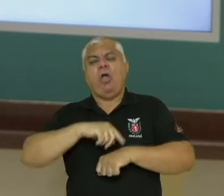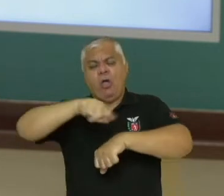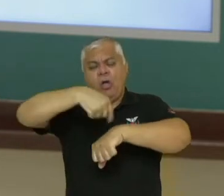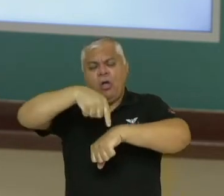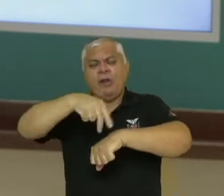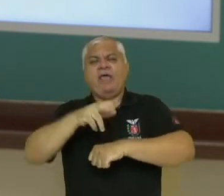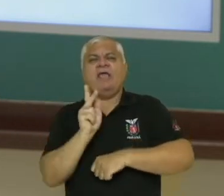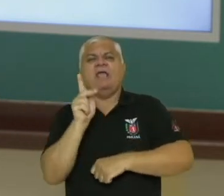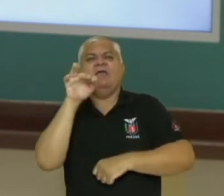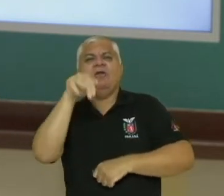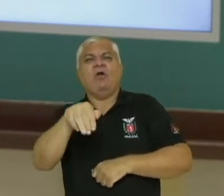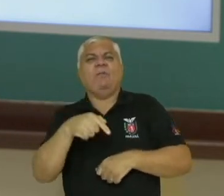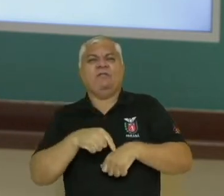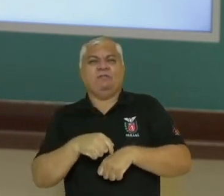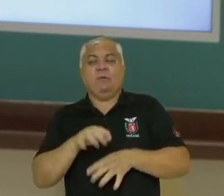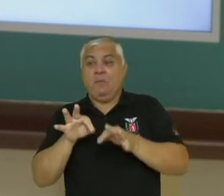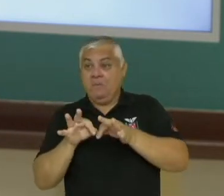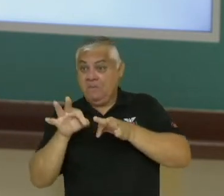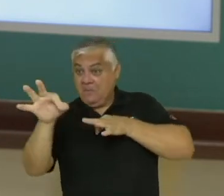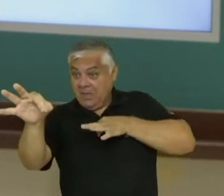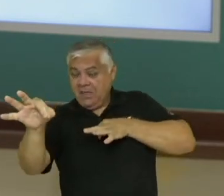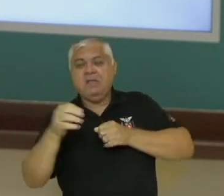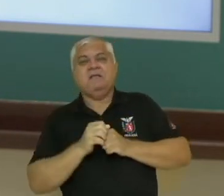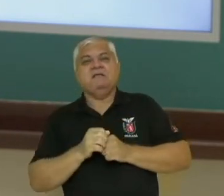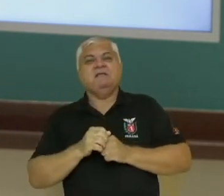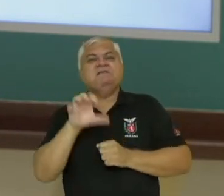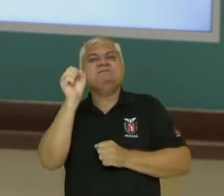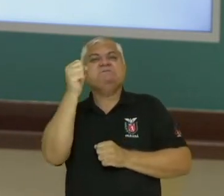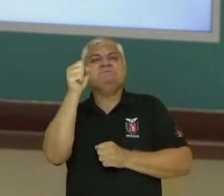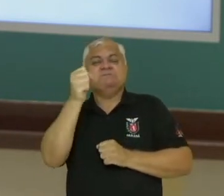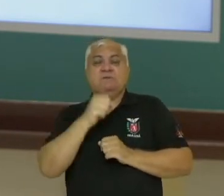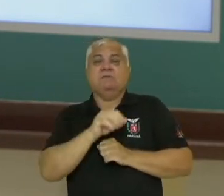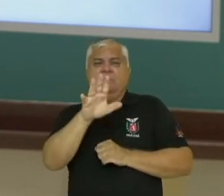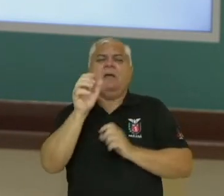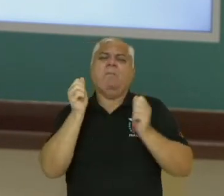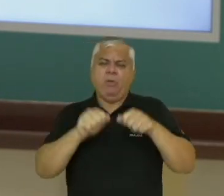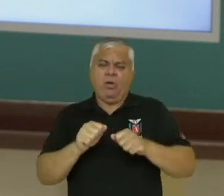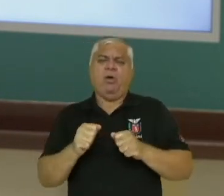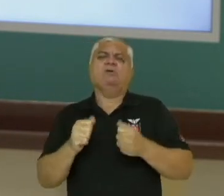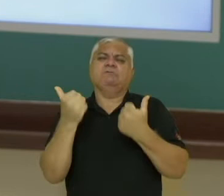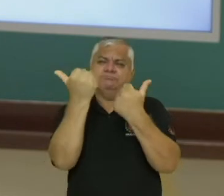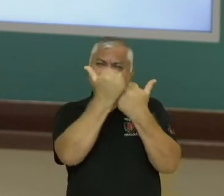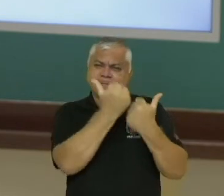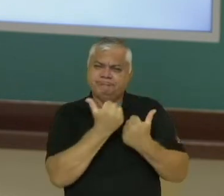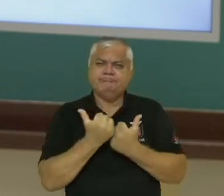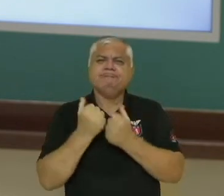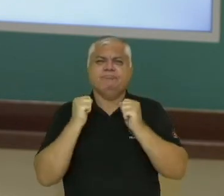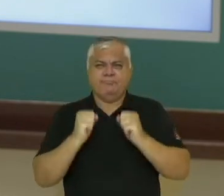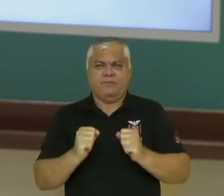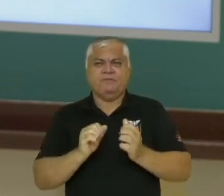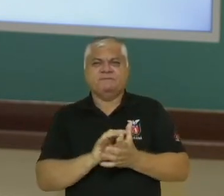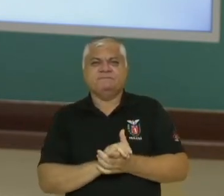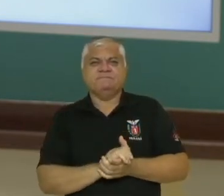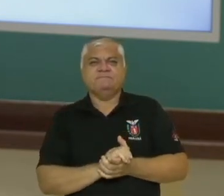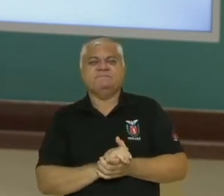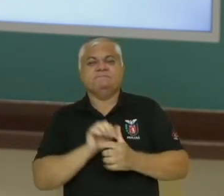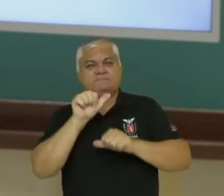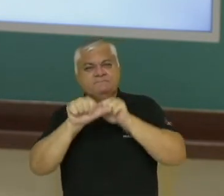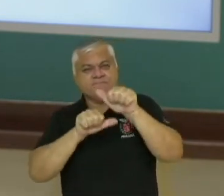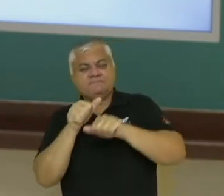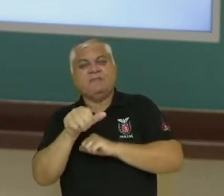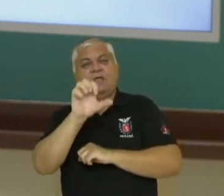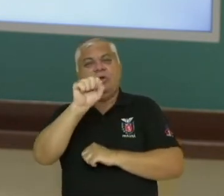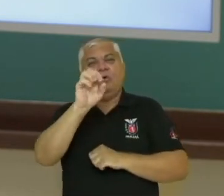né? Mas isso não impede nada que você possa utilizar outras unidades, né, conforme a sua conveniência. Nesse caso, 80